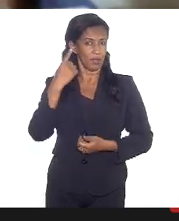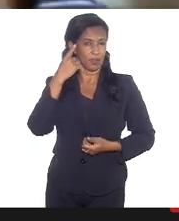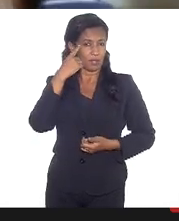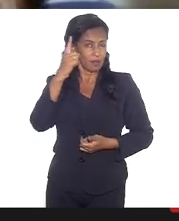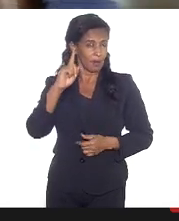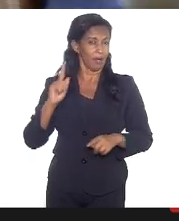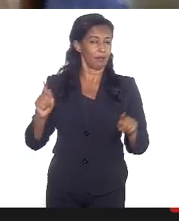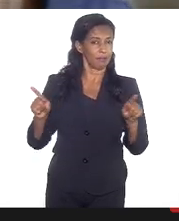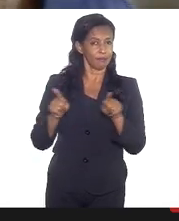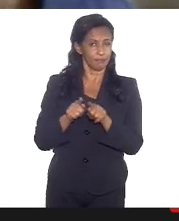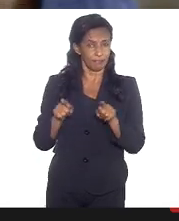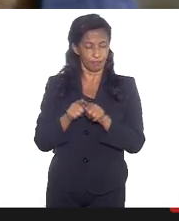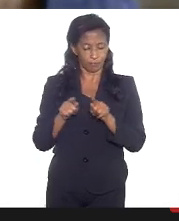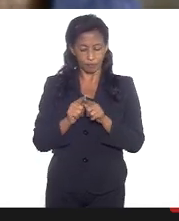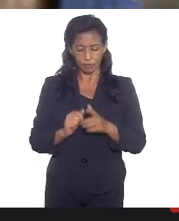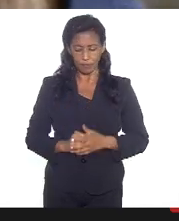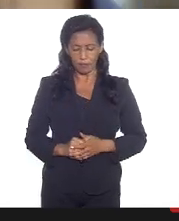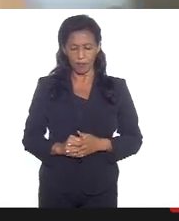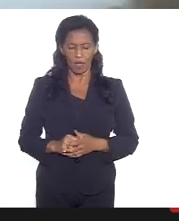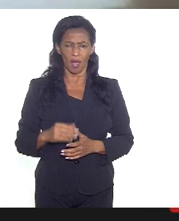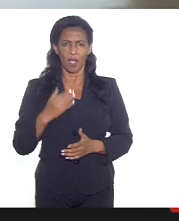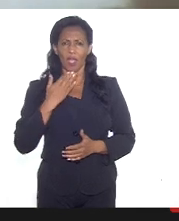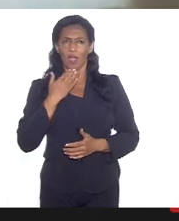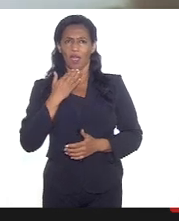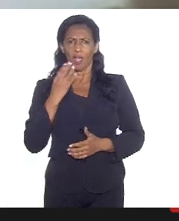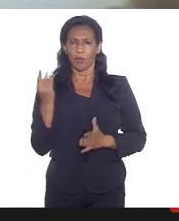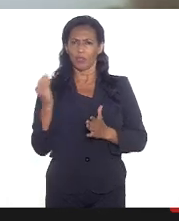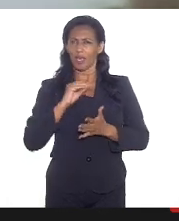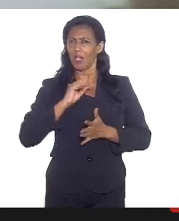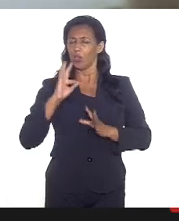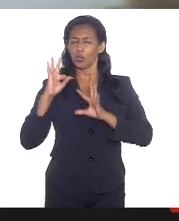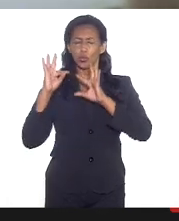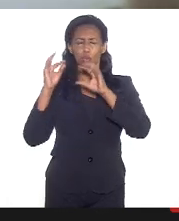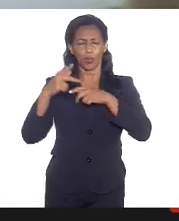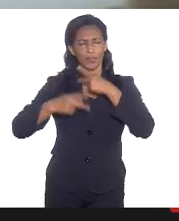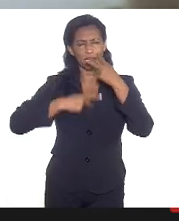é colocar todos os quesitos que aqui